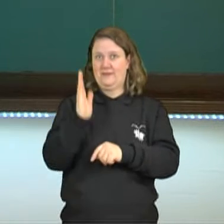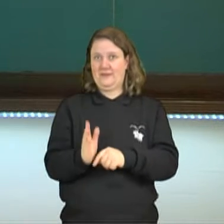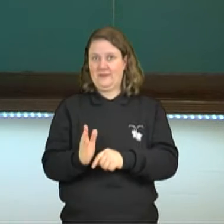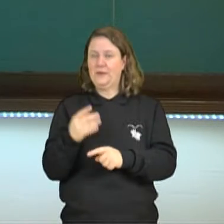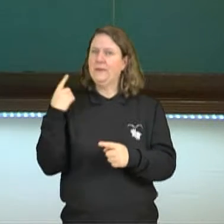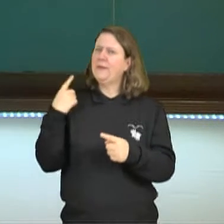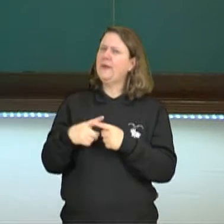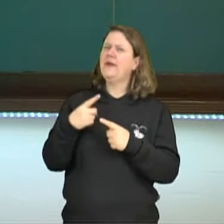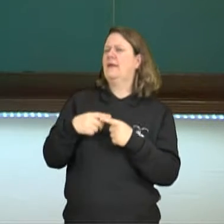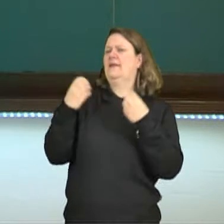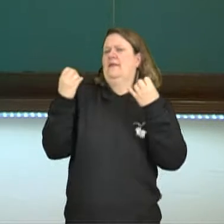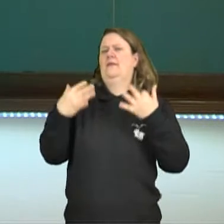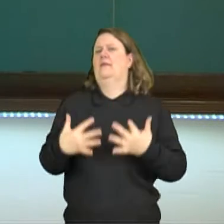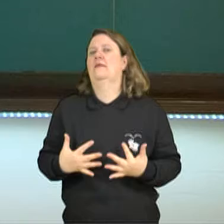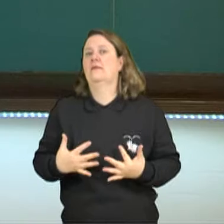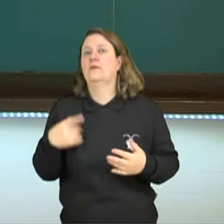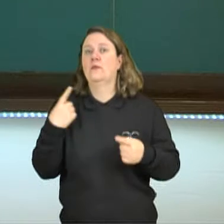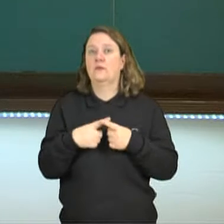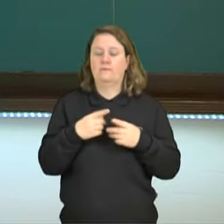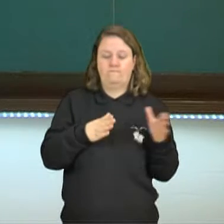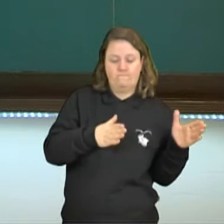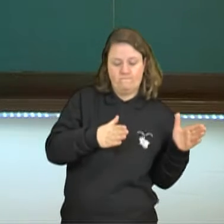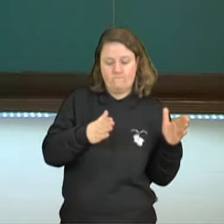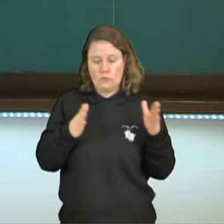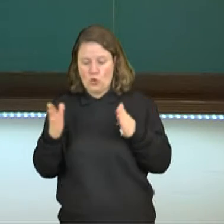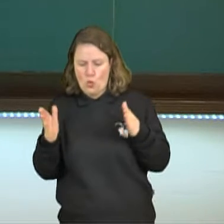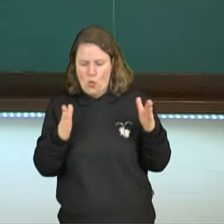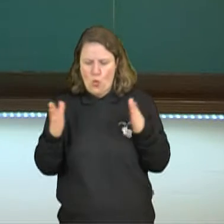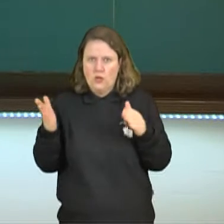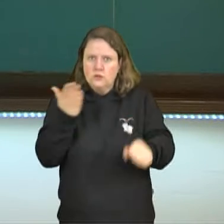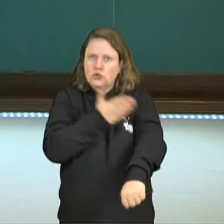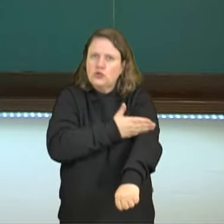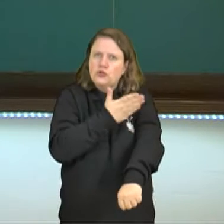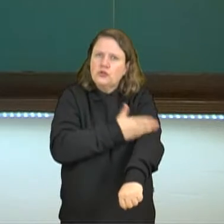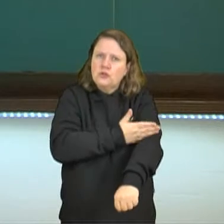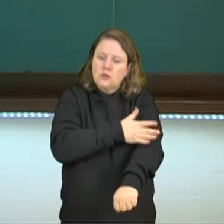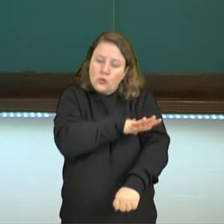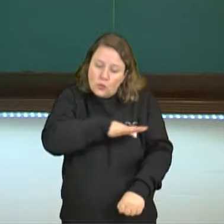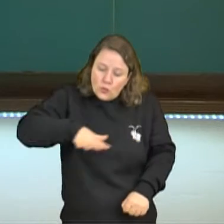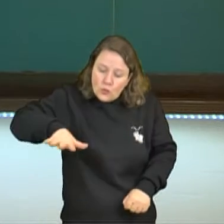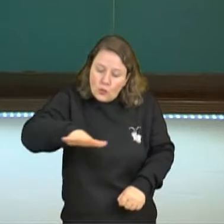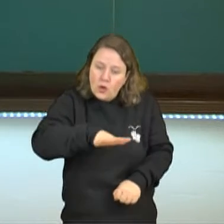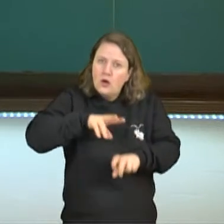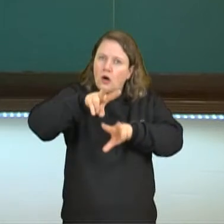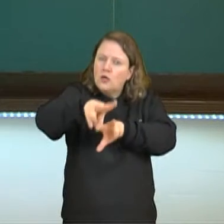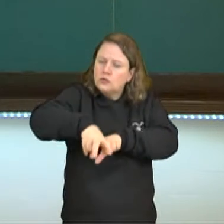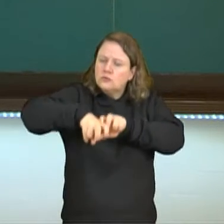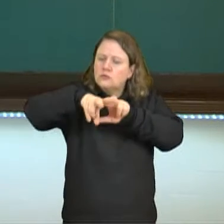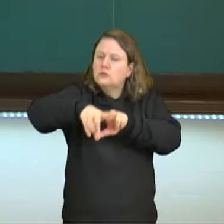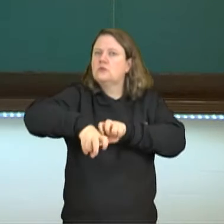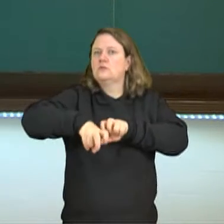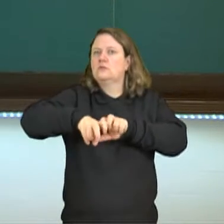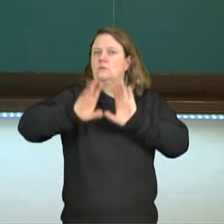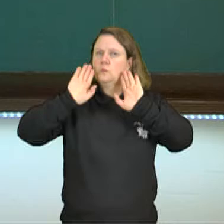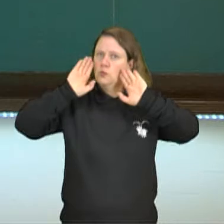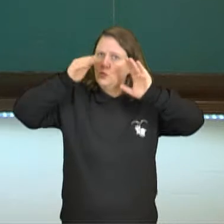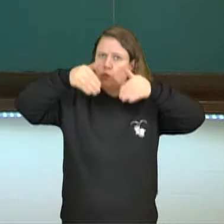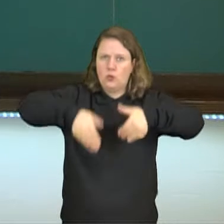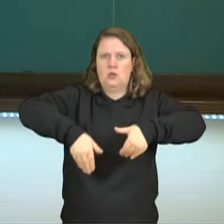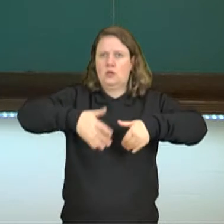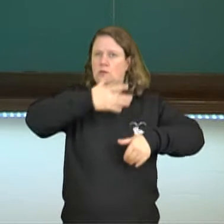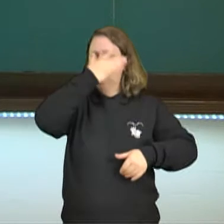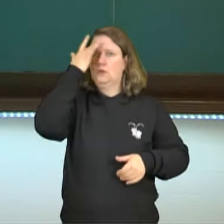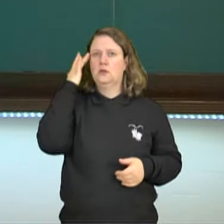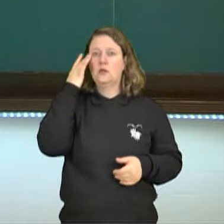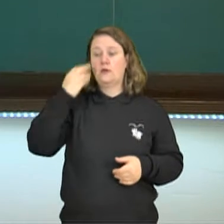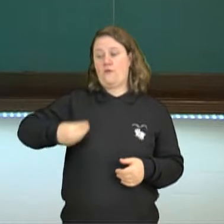Idade Média, ele é um período da agricultura, né? Da atividade agrícola, né? As pessoas moram